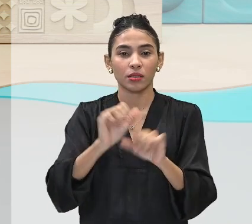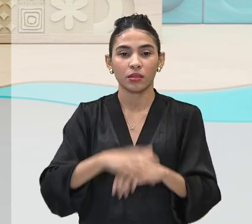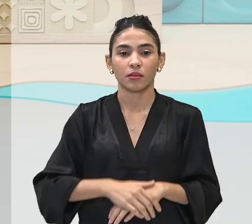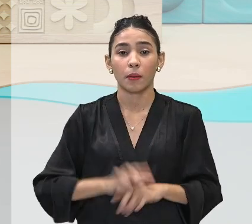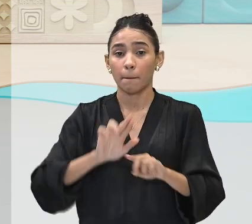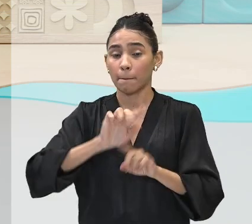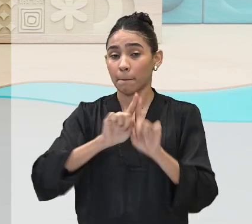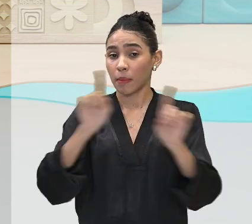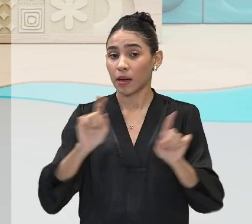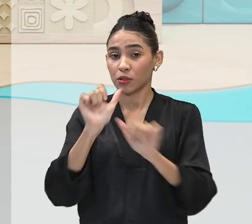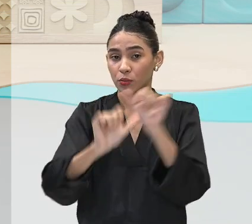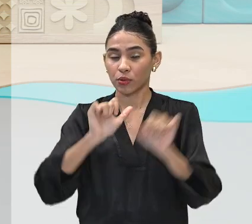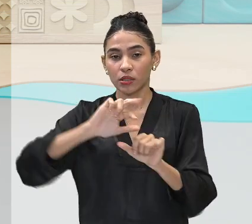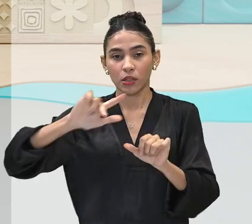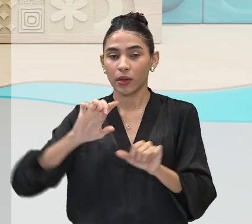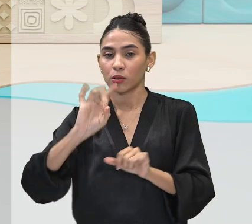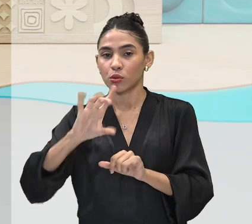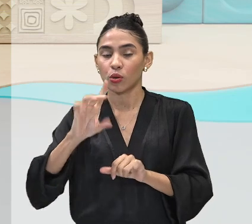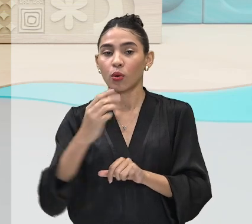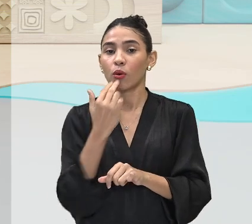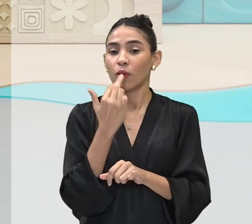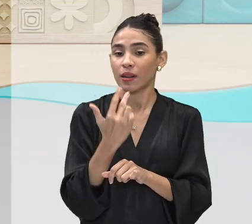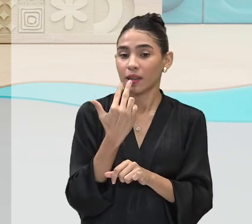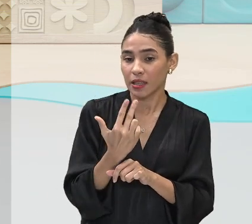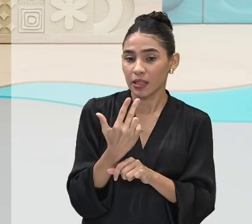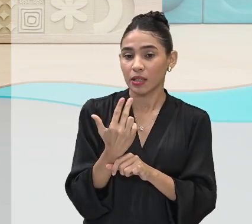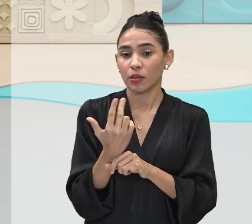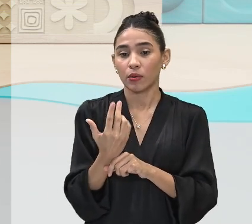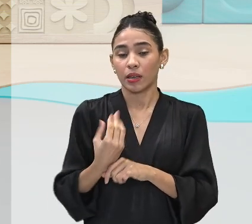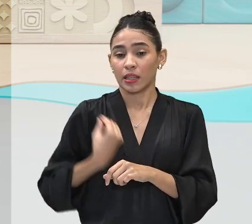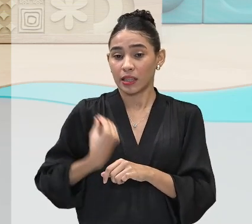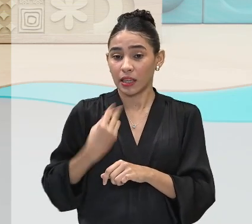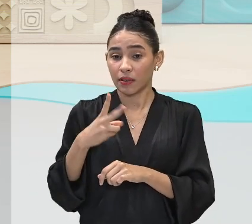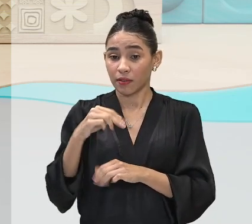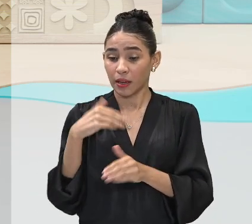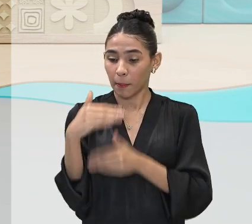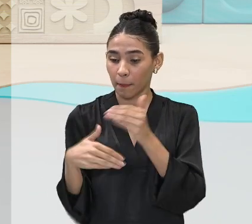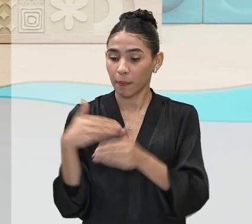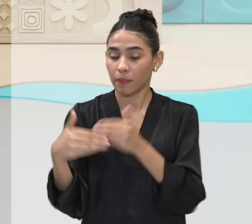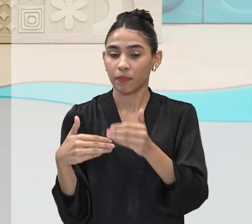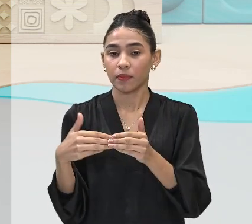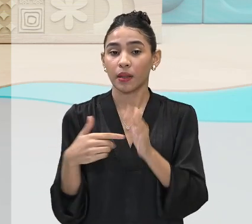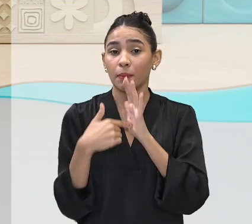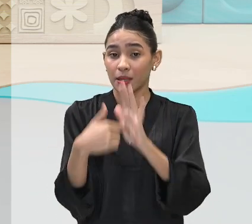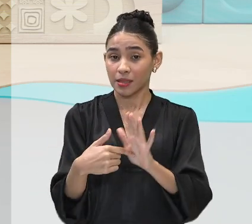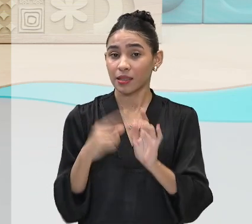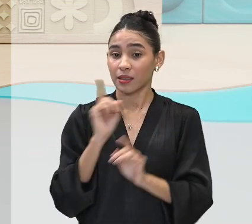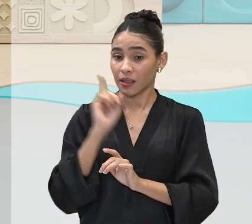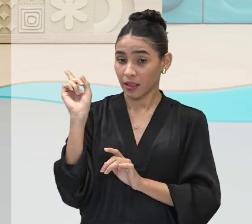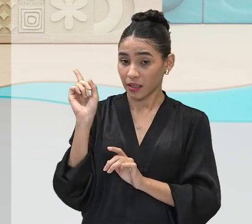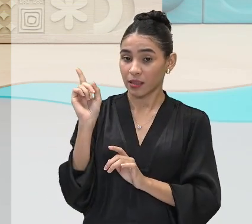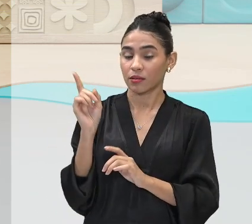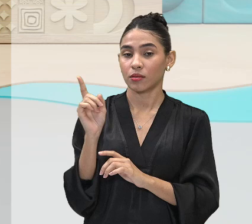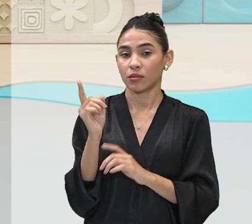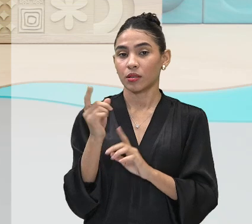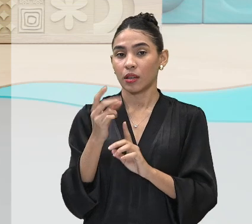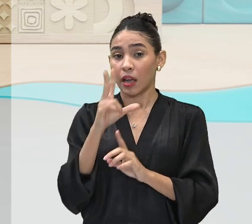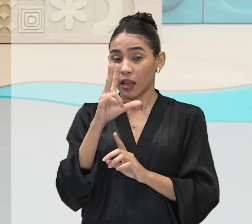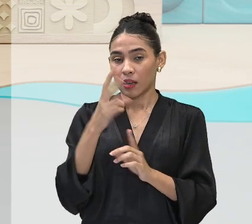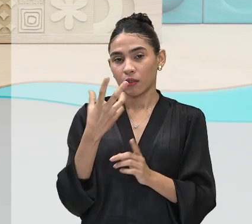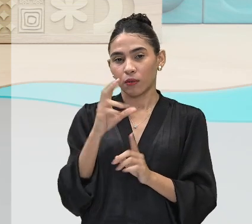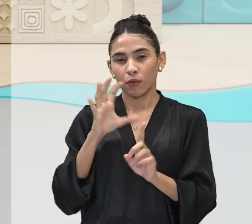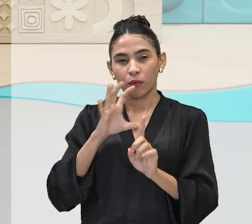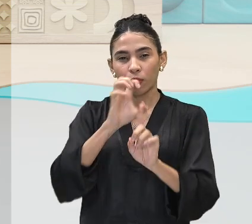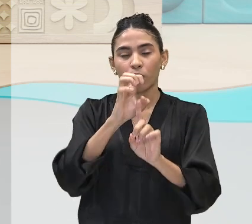nível de língua que existe e que vai se desenvolvendo. Aqui mostra que também o domínio cultural, a